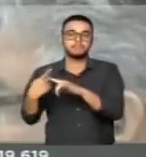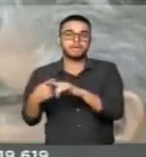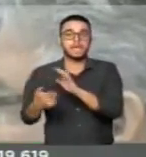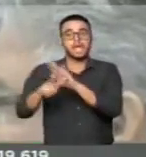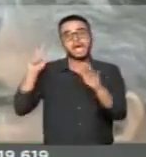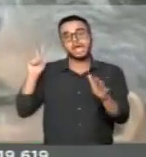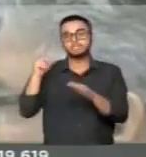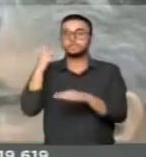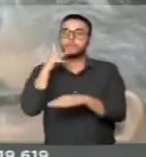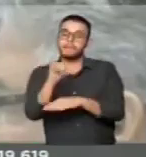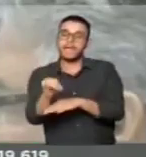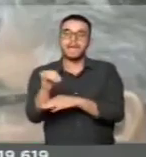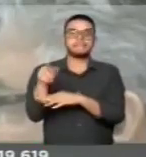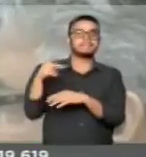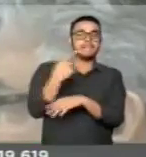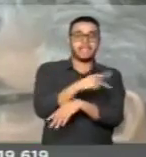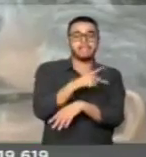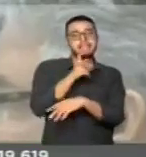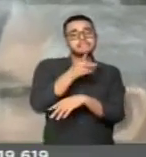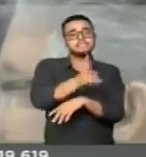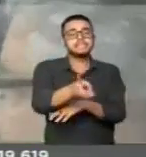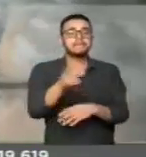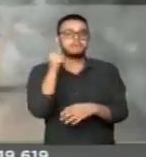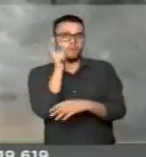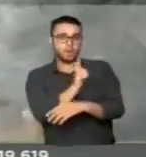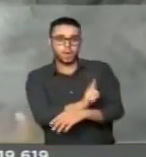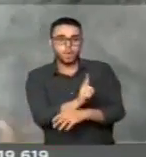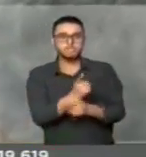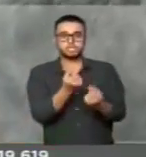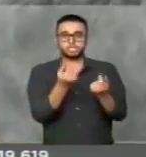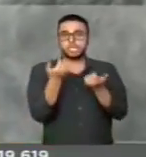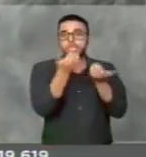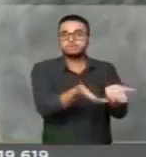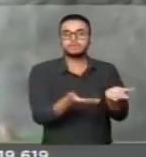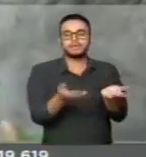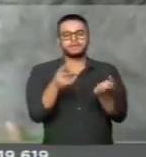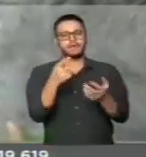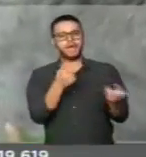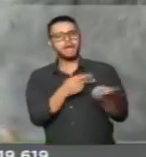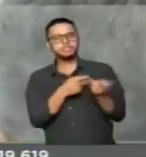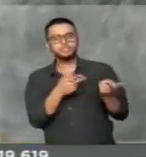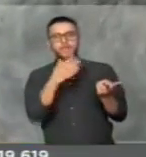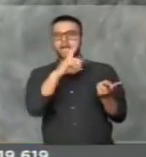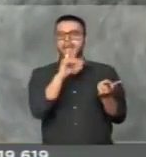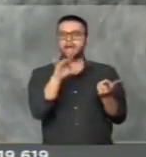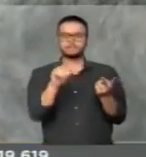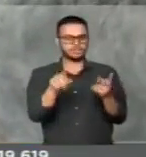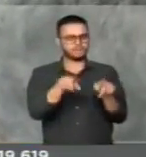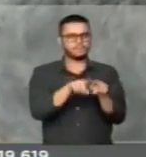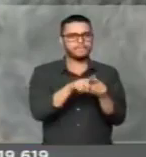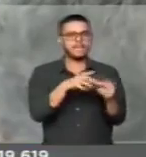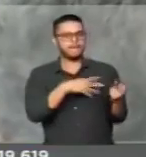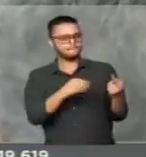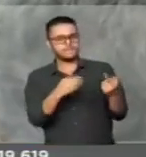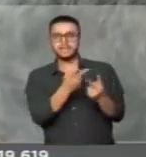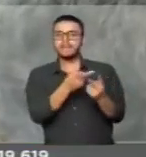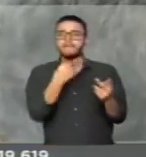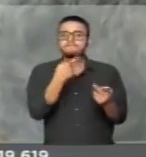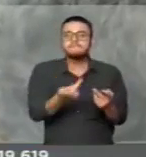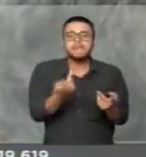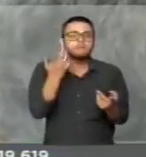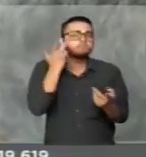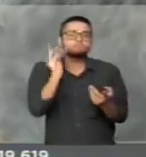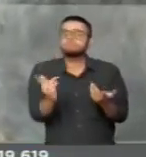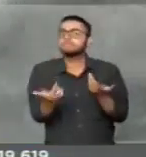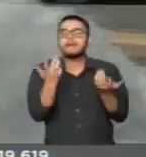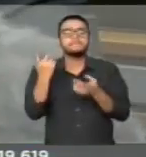suas finanças, mesmo quando esteve casada. Tanto a senhora Cláudia como a filha Daniela disseram que nesses depoimentos que nunca declararam os valores existentes fora do